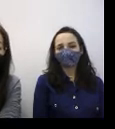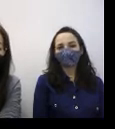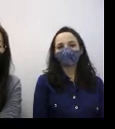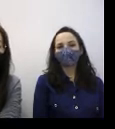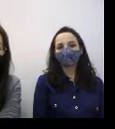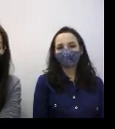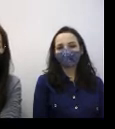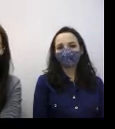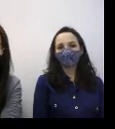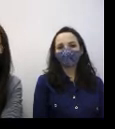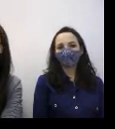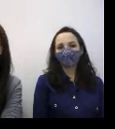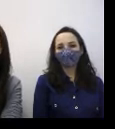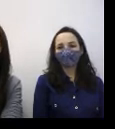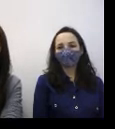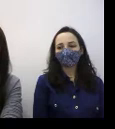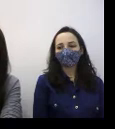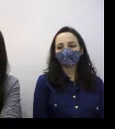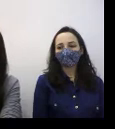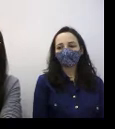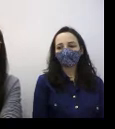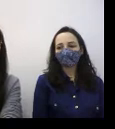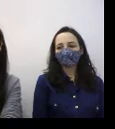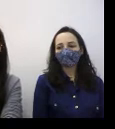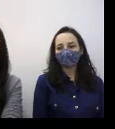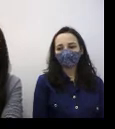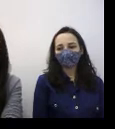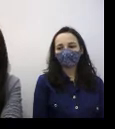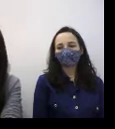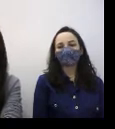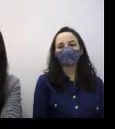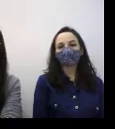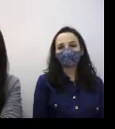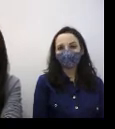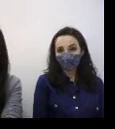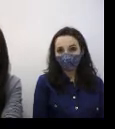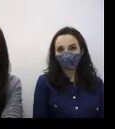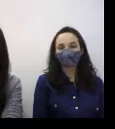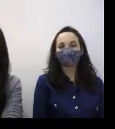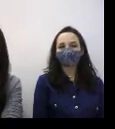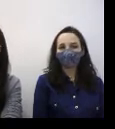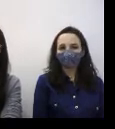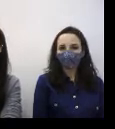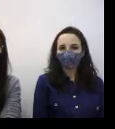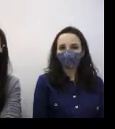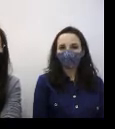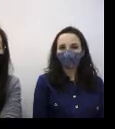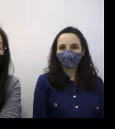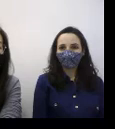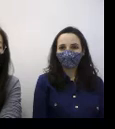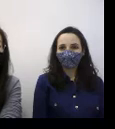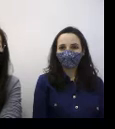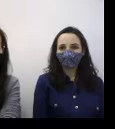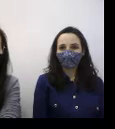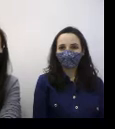esse antidepressivo natural, tá? Comer de forma saudável, com qualidade, evitando